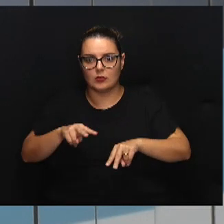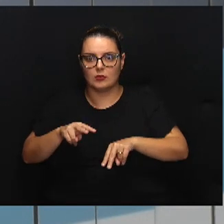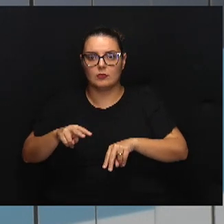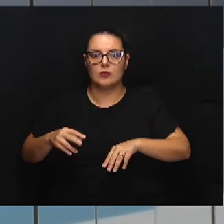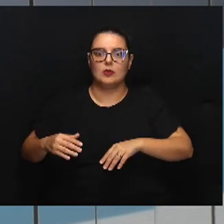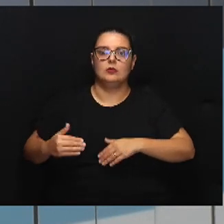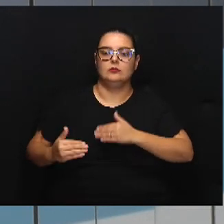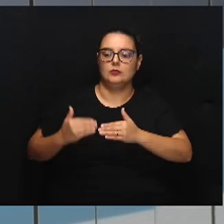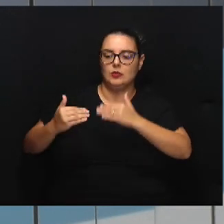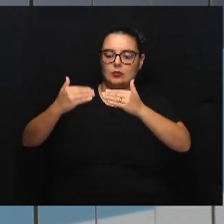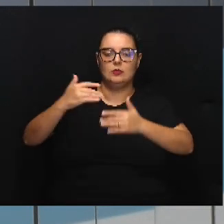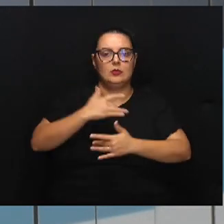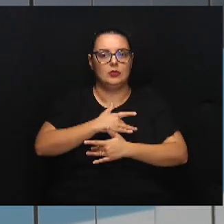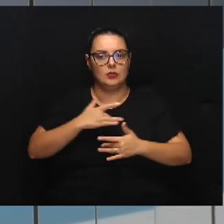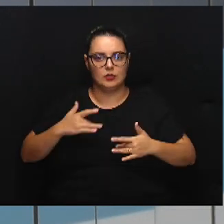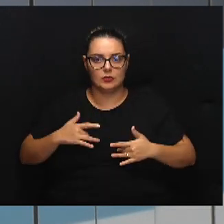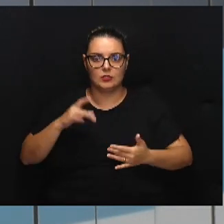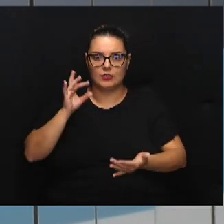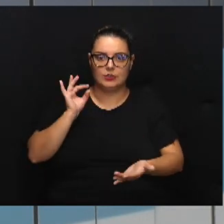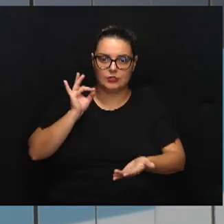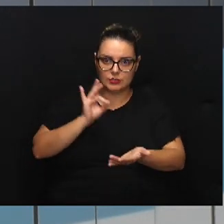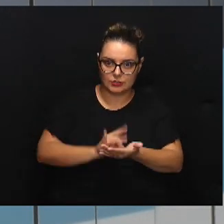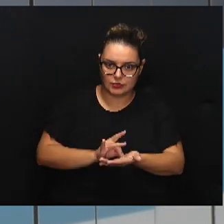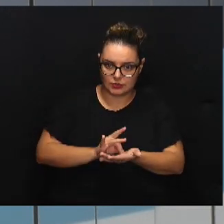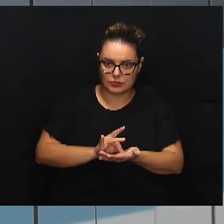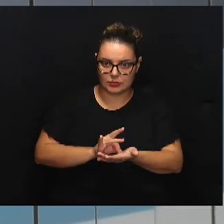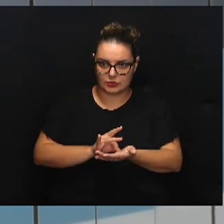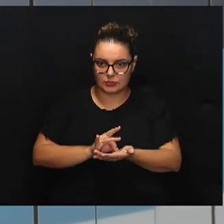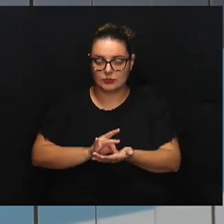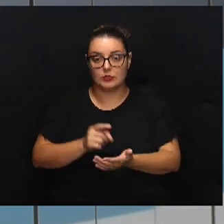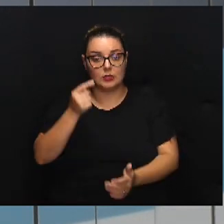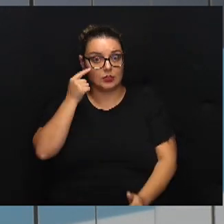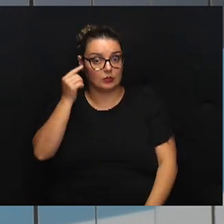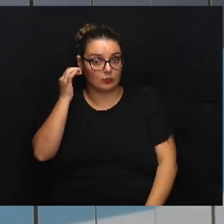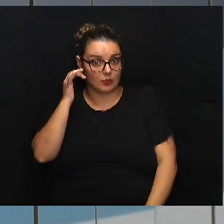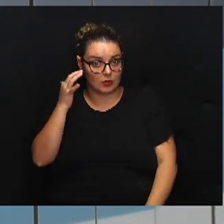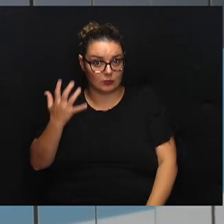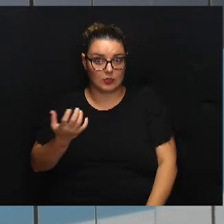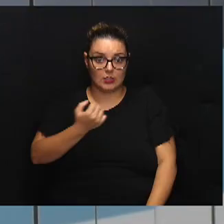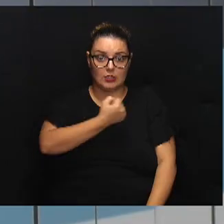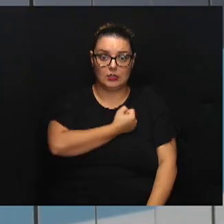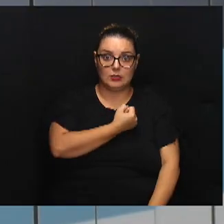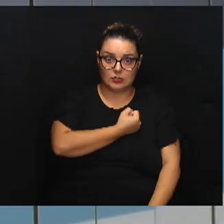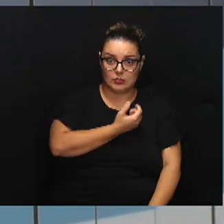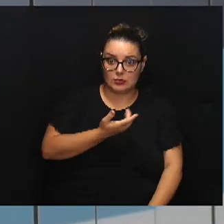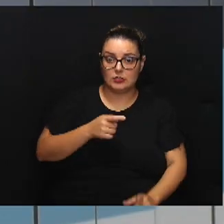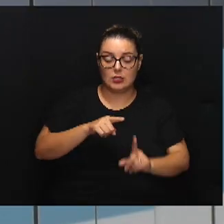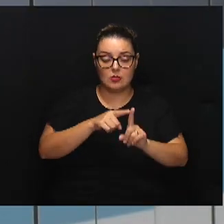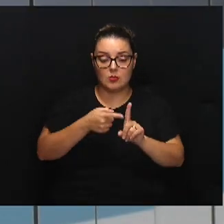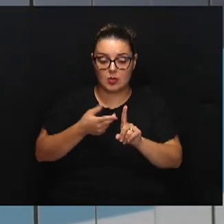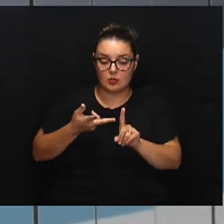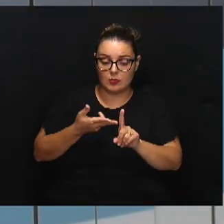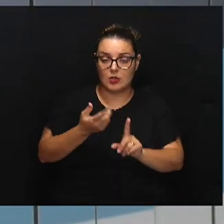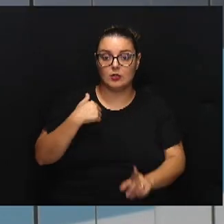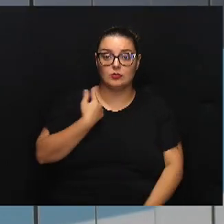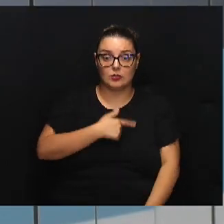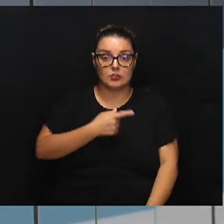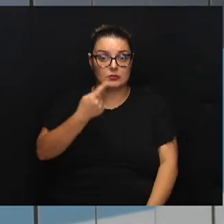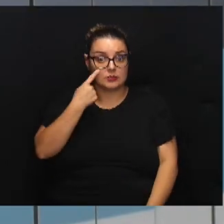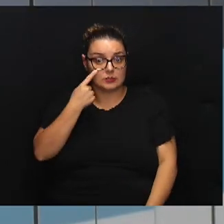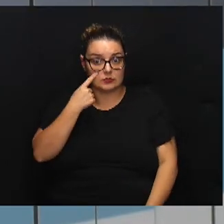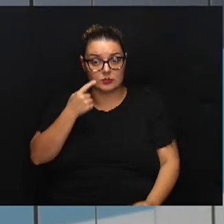profissionais de saúde. E, de fato, pensando nesse número das cesarianas, a gente vê que